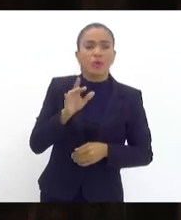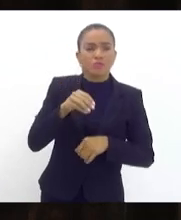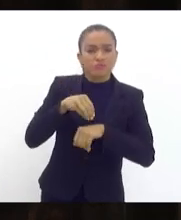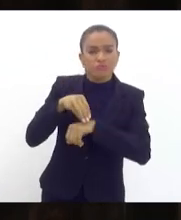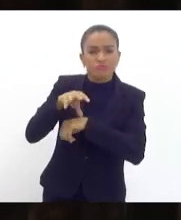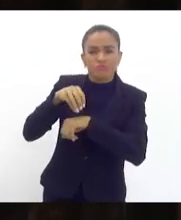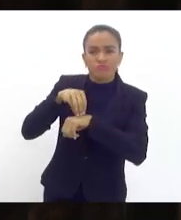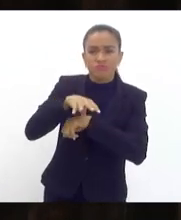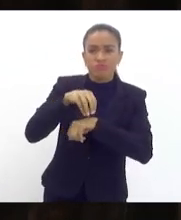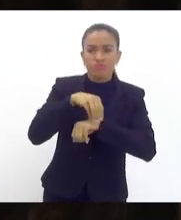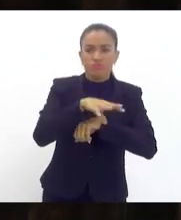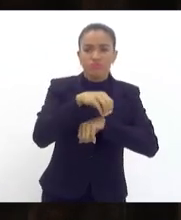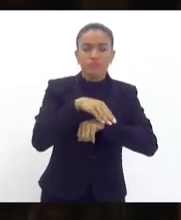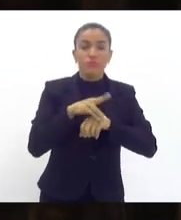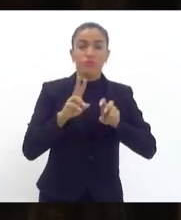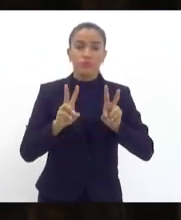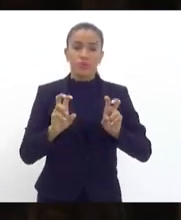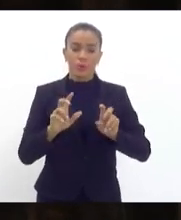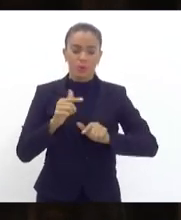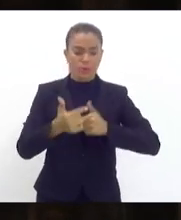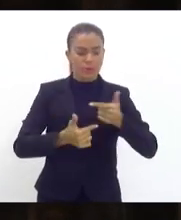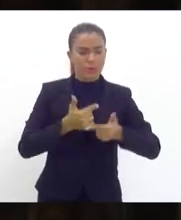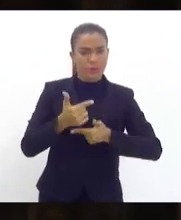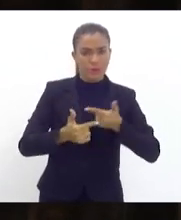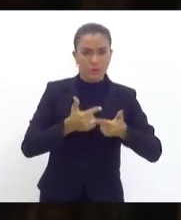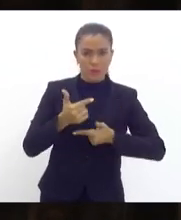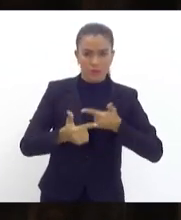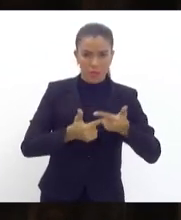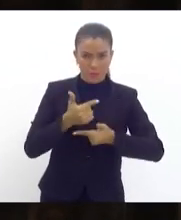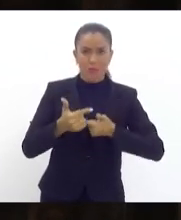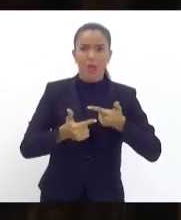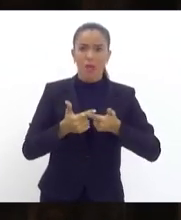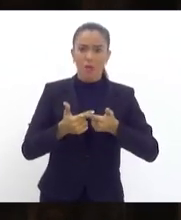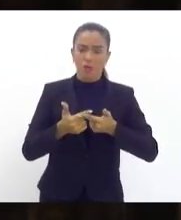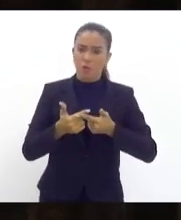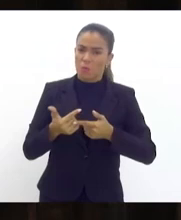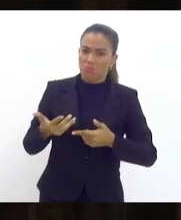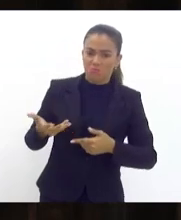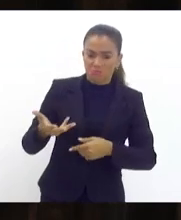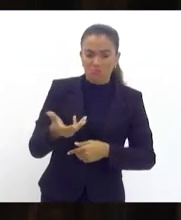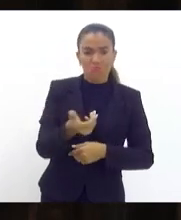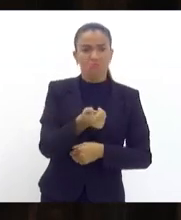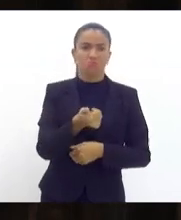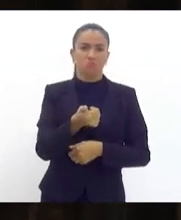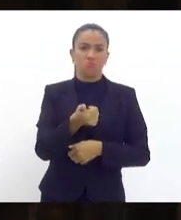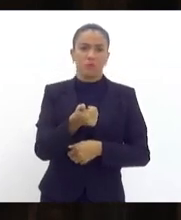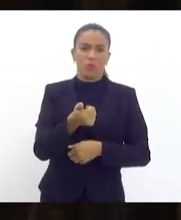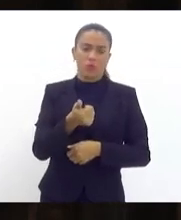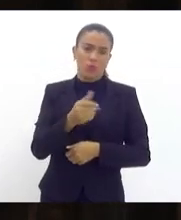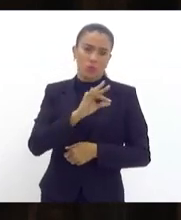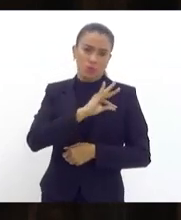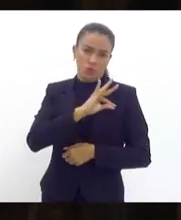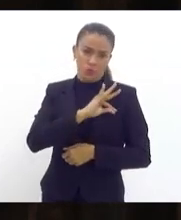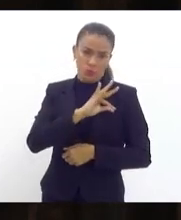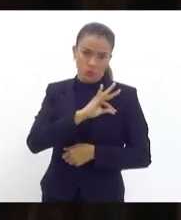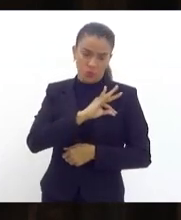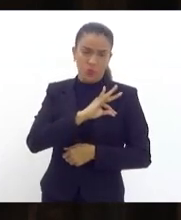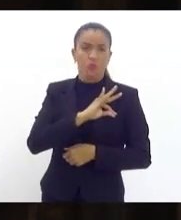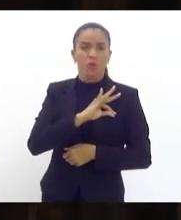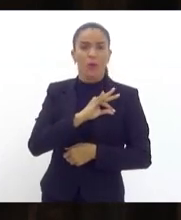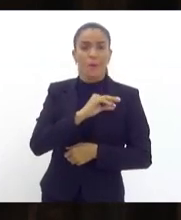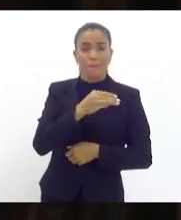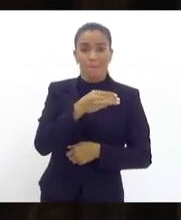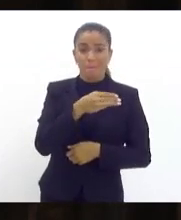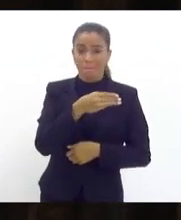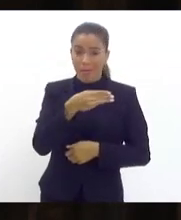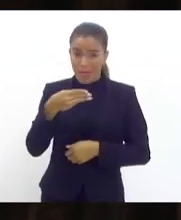da do trabalho hercúrio hercúrio que as forças de segurança da grande Tijuca fazem hoje tanto a polícia militar